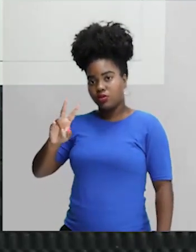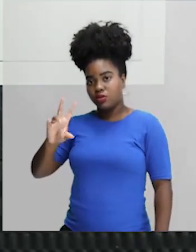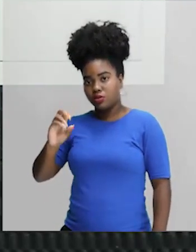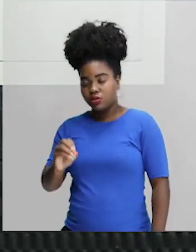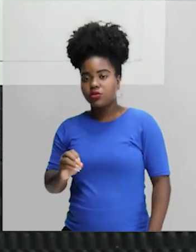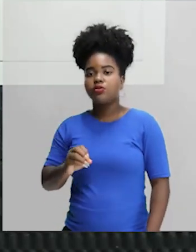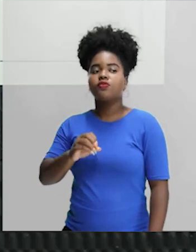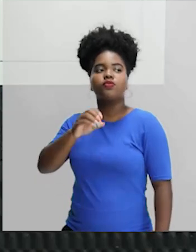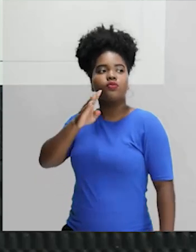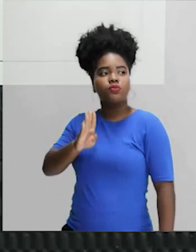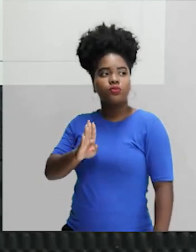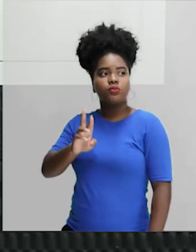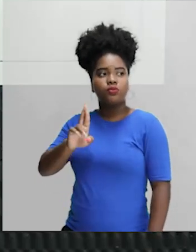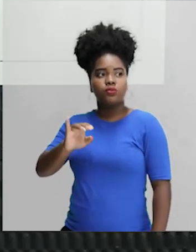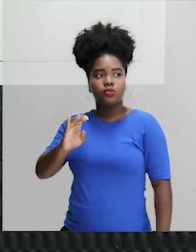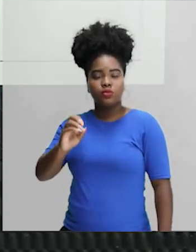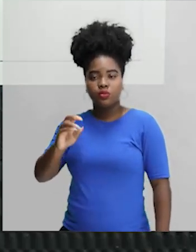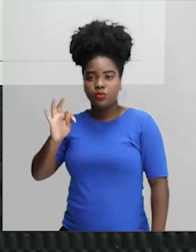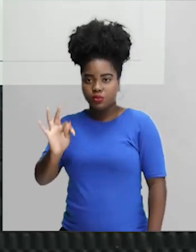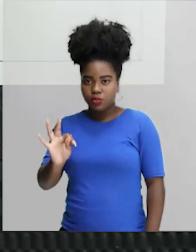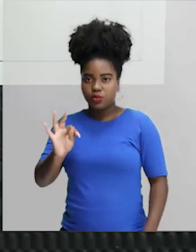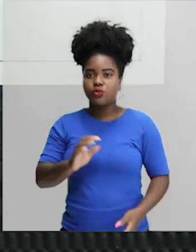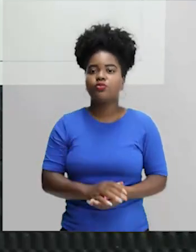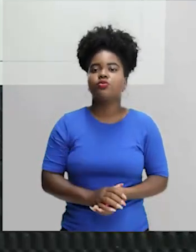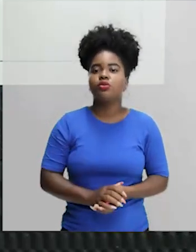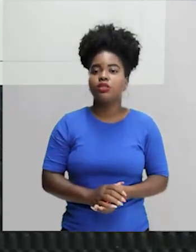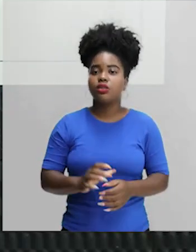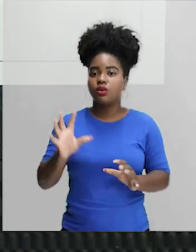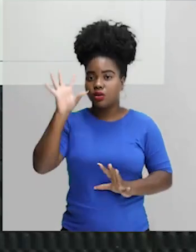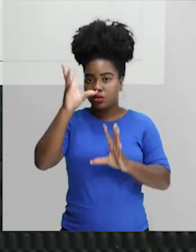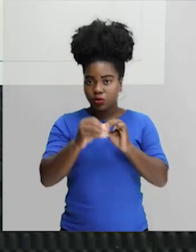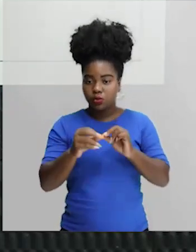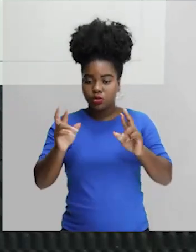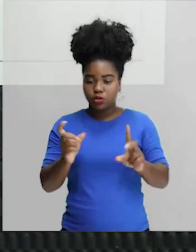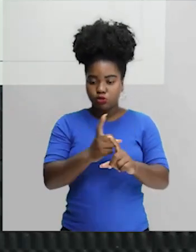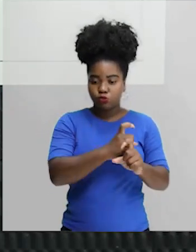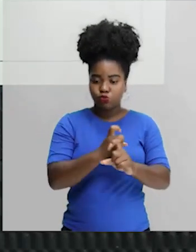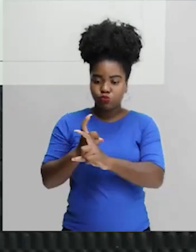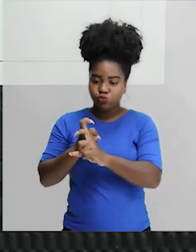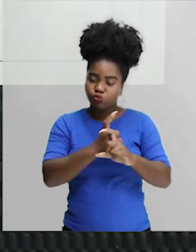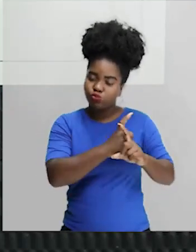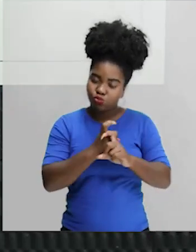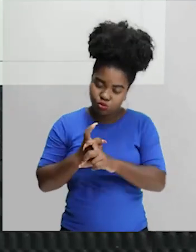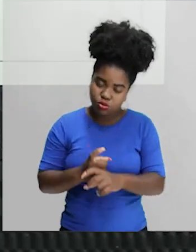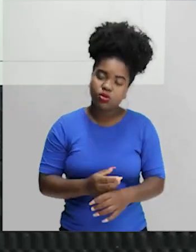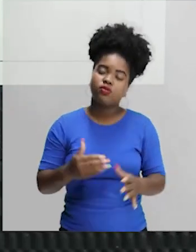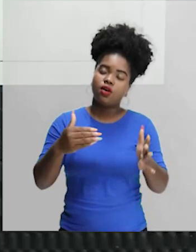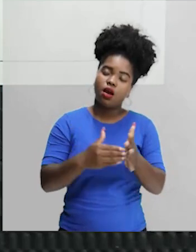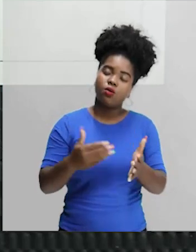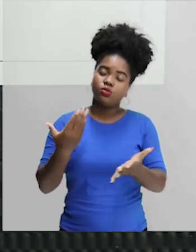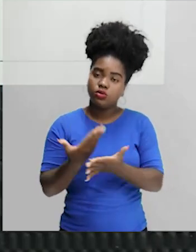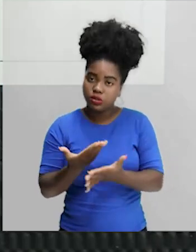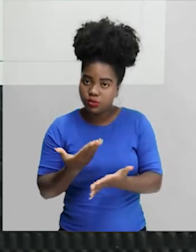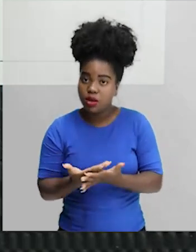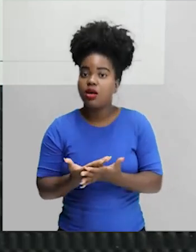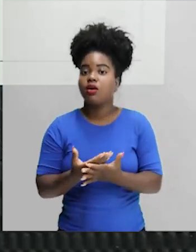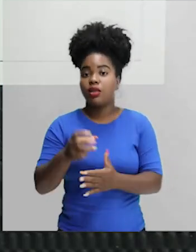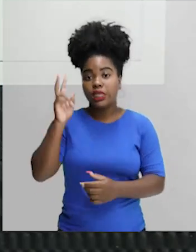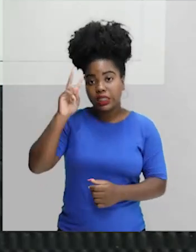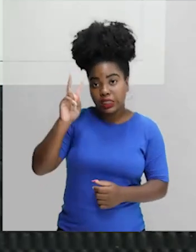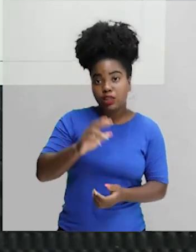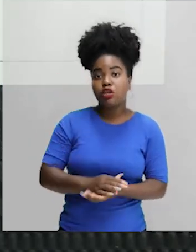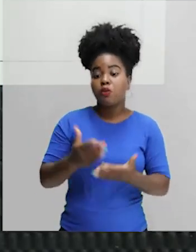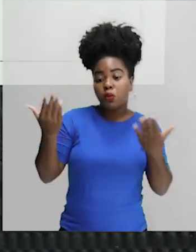fazer divisão de polinômio, tá? Foi a última aula que a gente gravou a respeito desse assunto, né? Então hoje é aquela aula